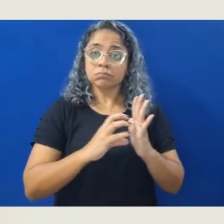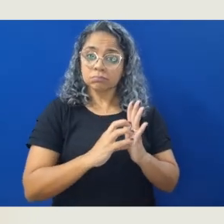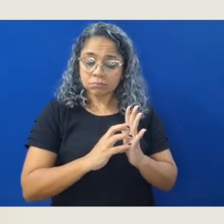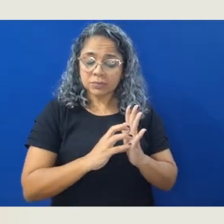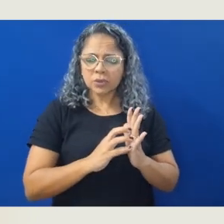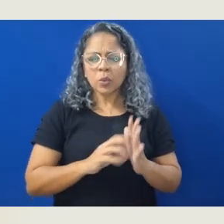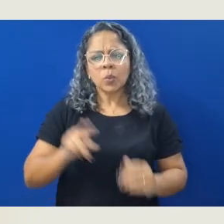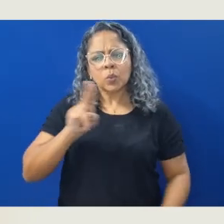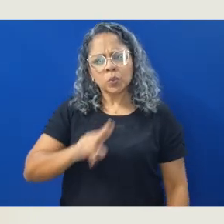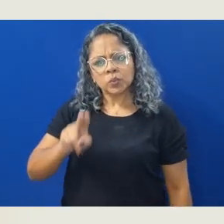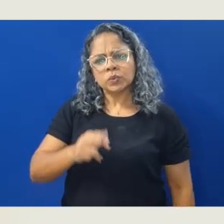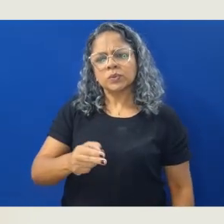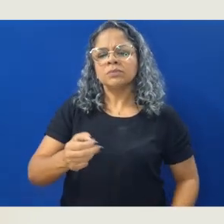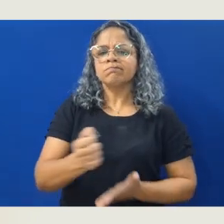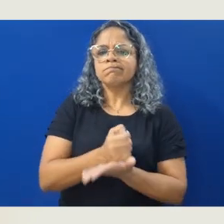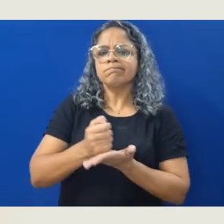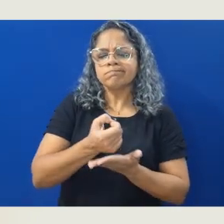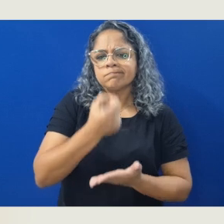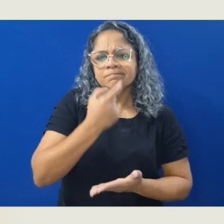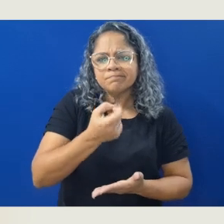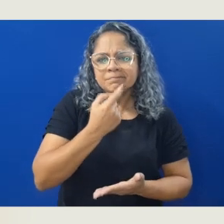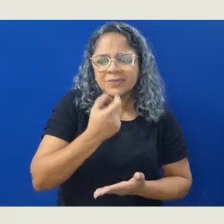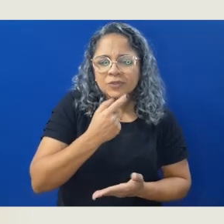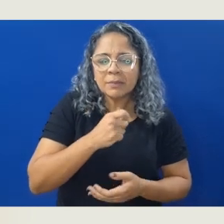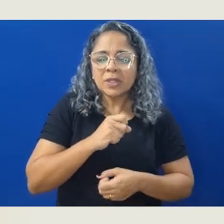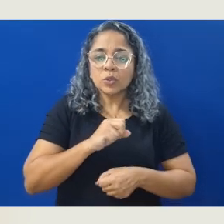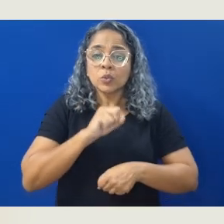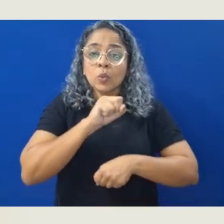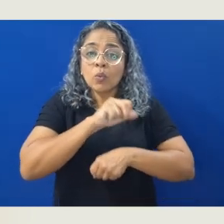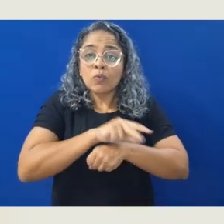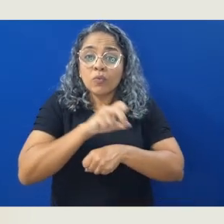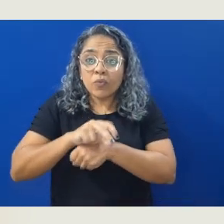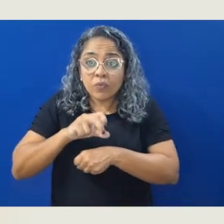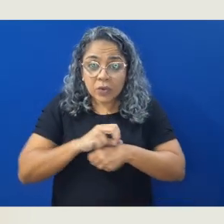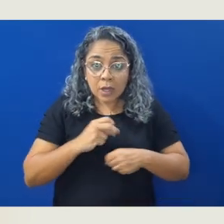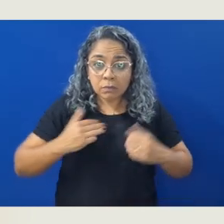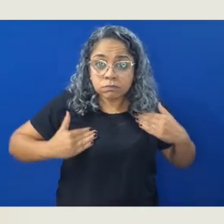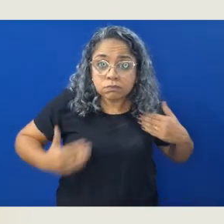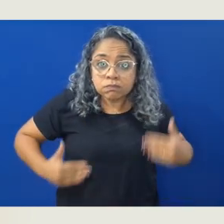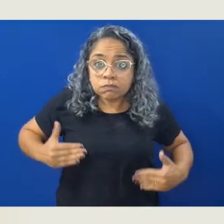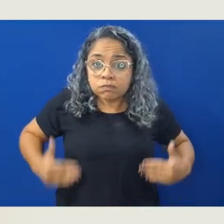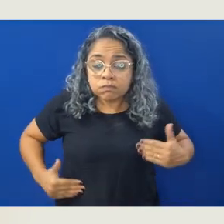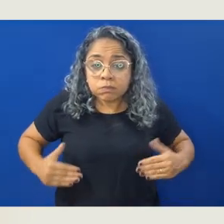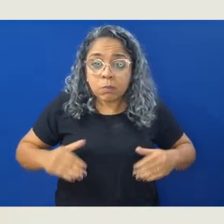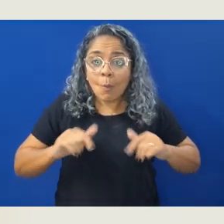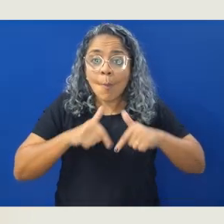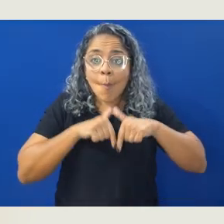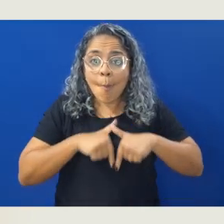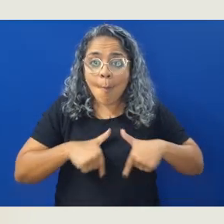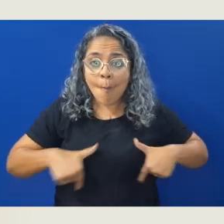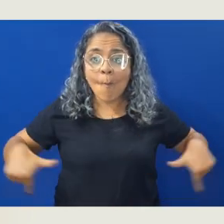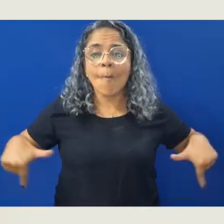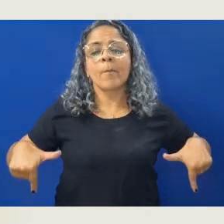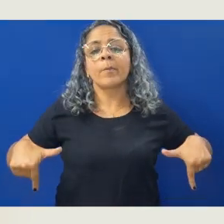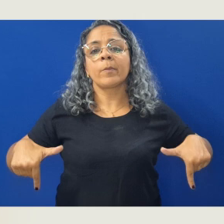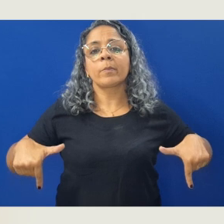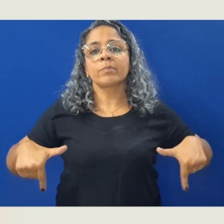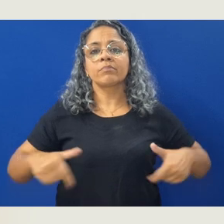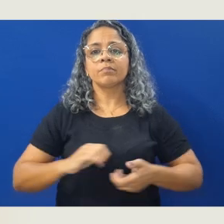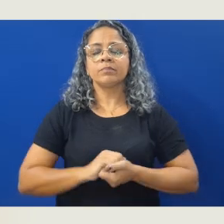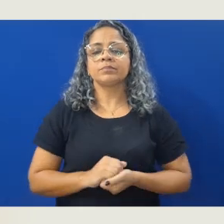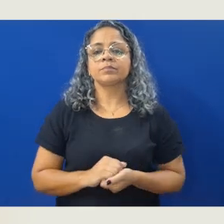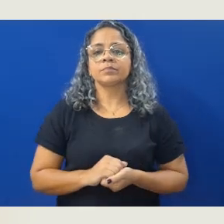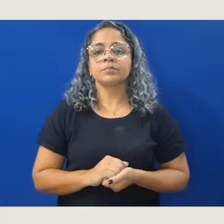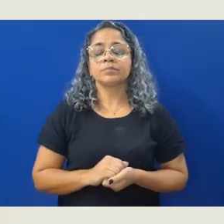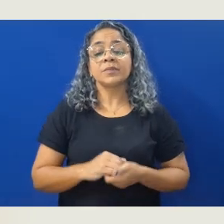terapia antirretroviral atingem carga viral indetectável, ou seja, não há presença mensurável de vírus